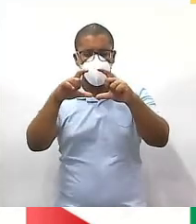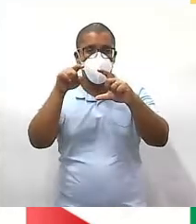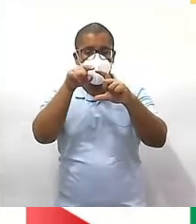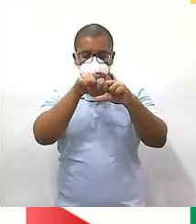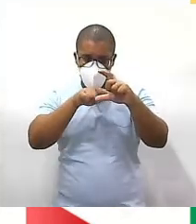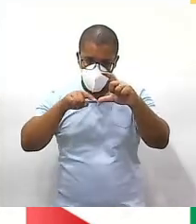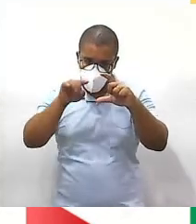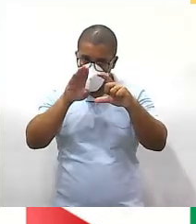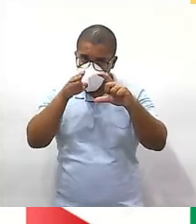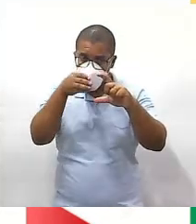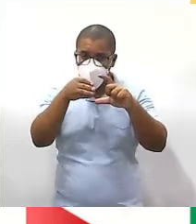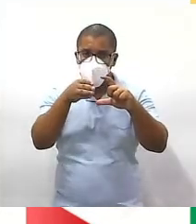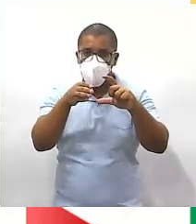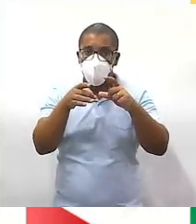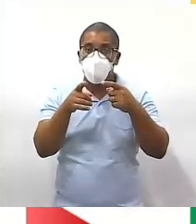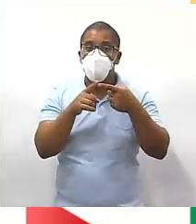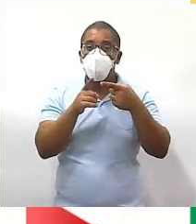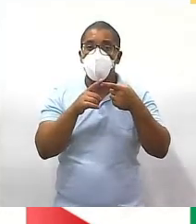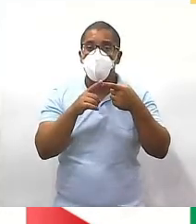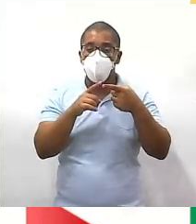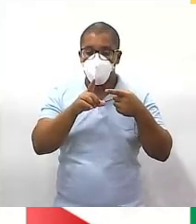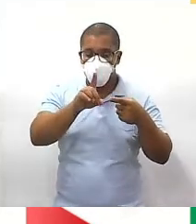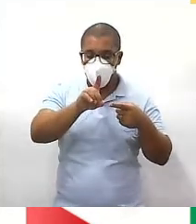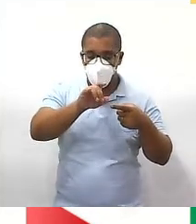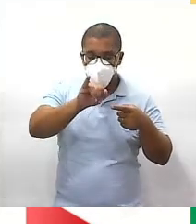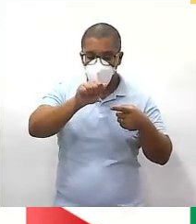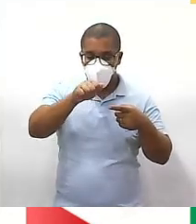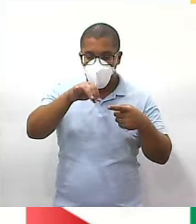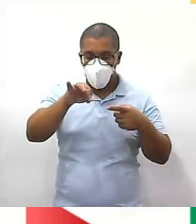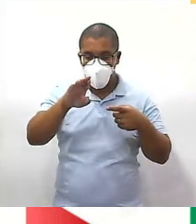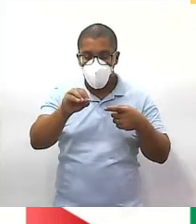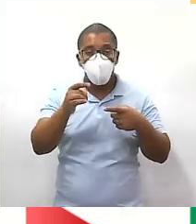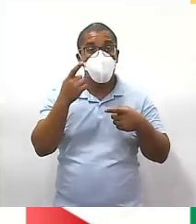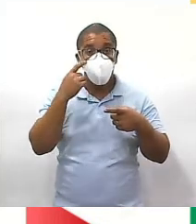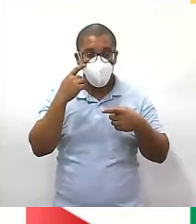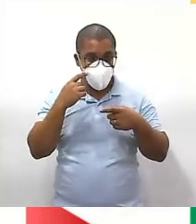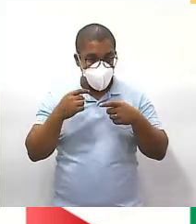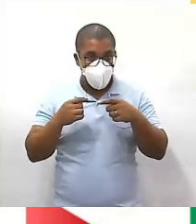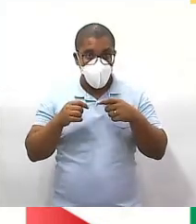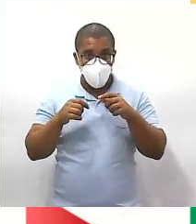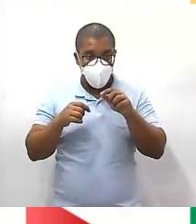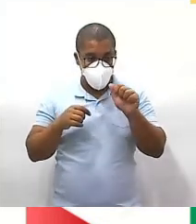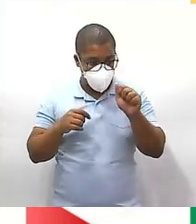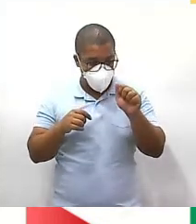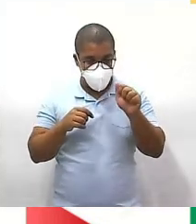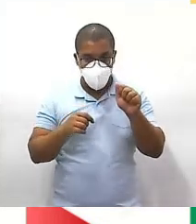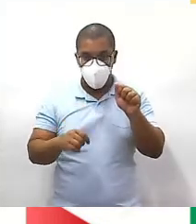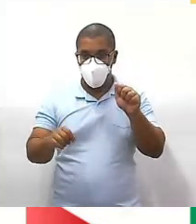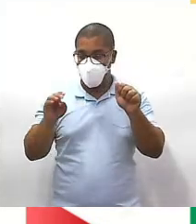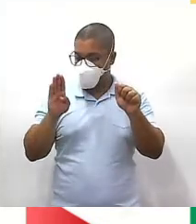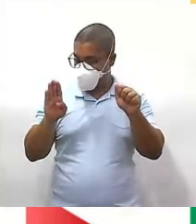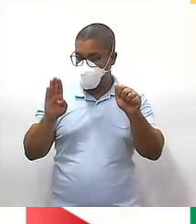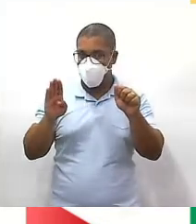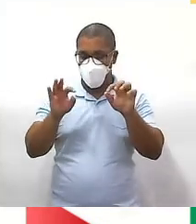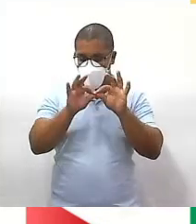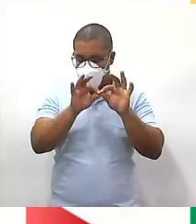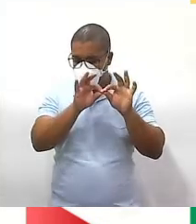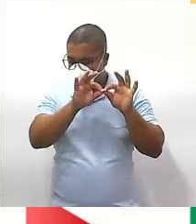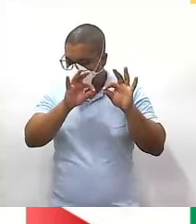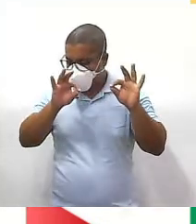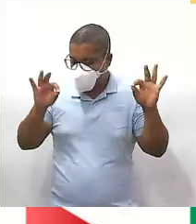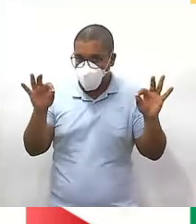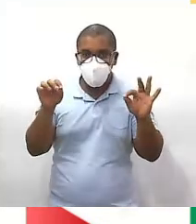vou mostrar. Primeiro o diâmetro, que é do ponto A aí até o ponto B, limitado por essa linha que passa